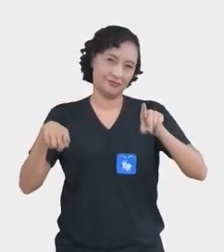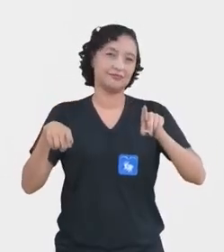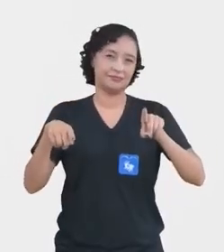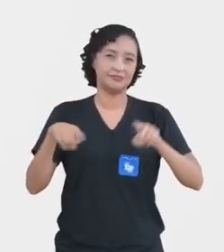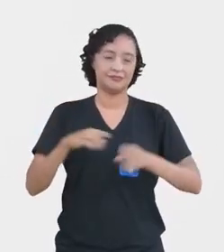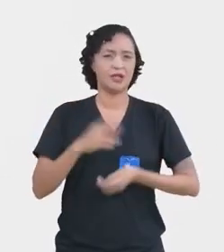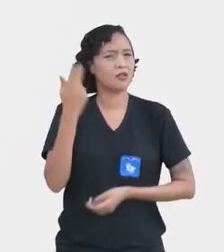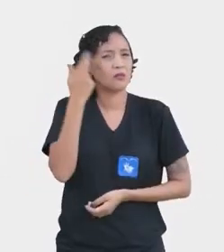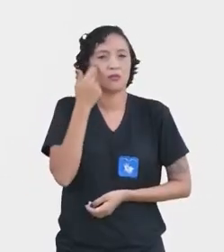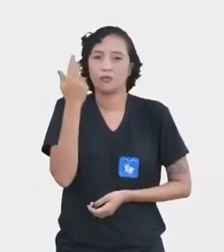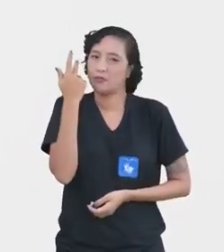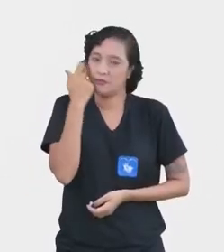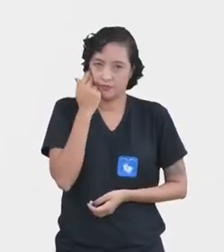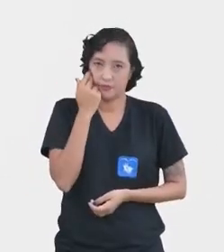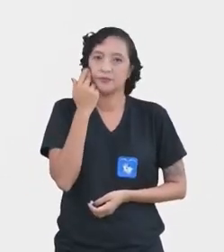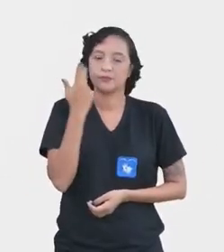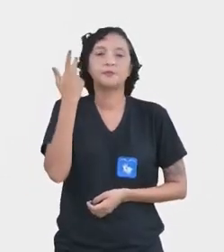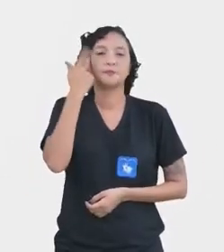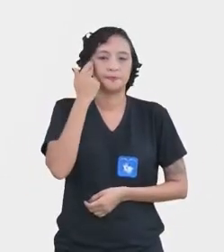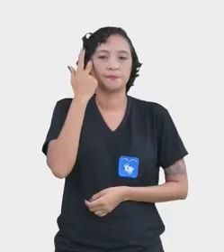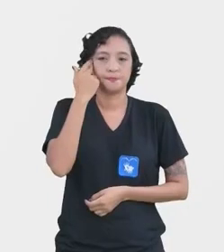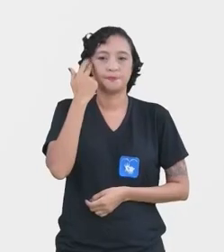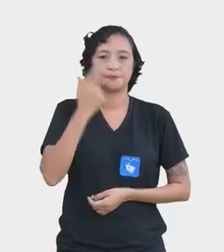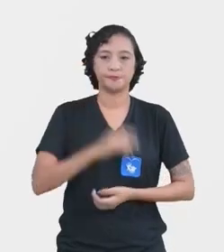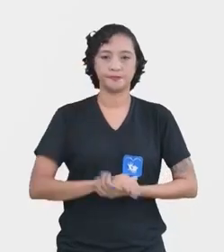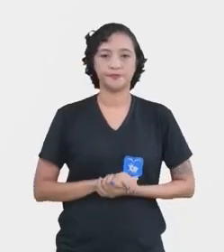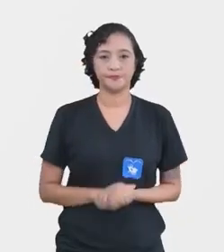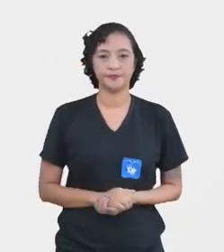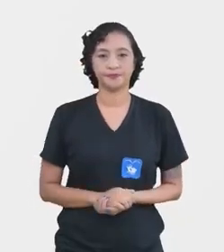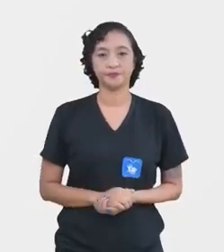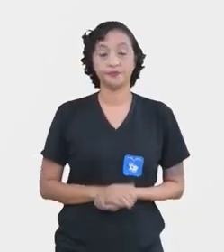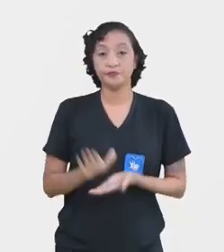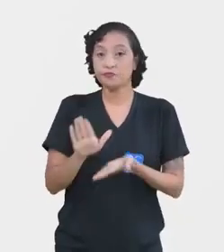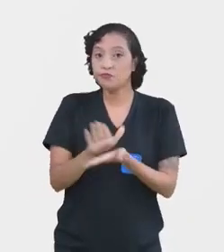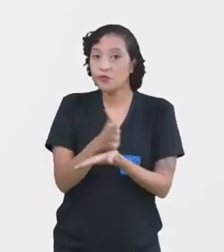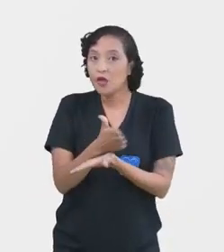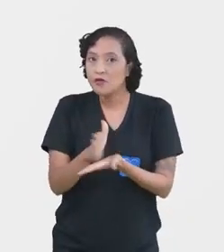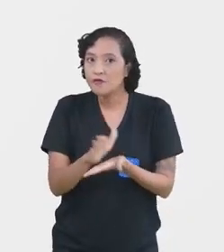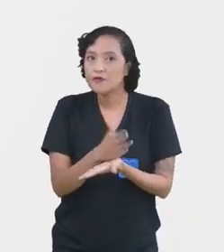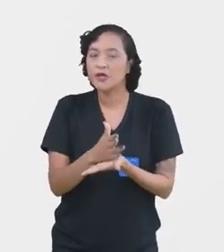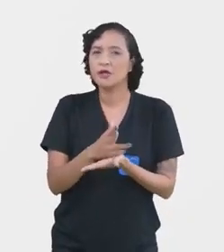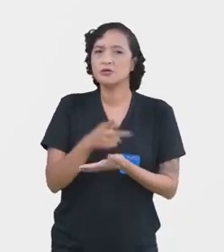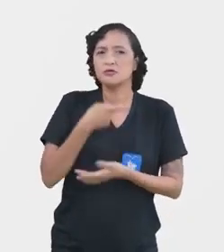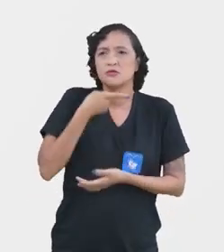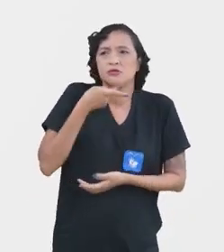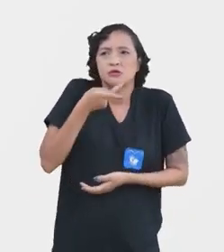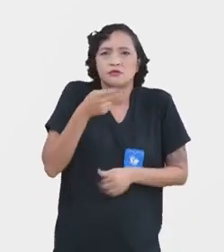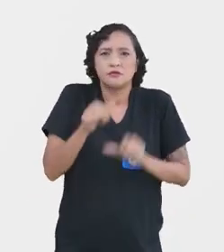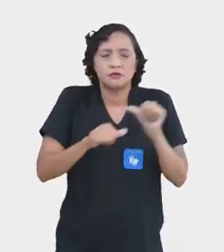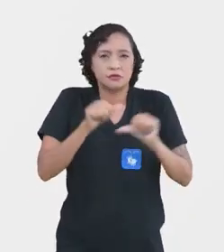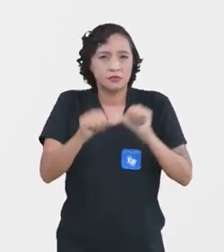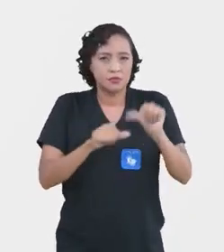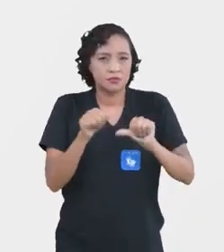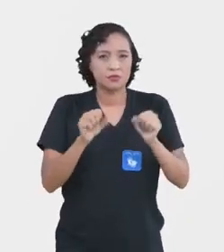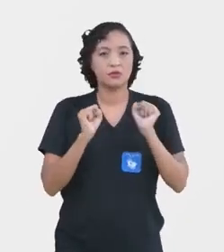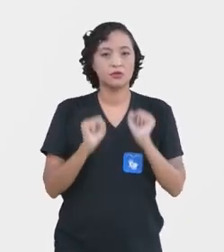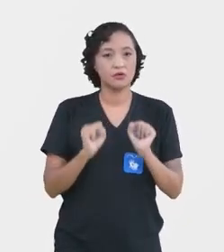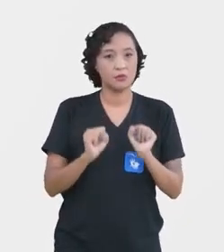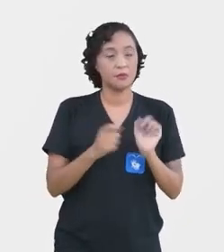muito normal, crianças, muito normal. E algumas vezes, no início dessa mudança, ela pode se